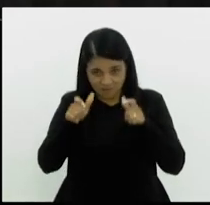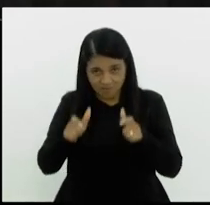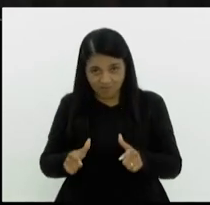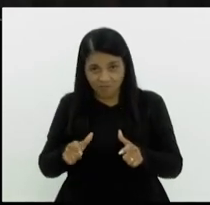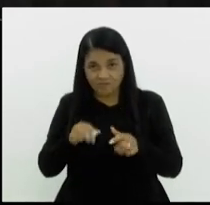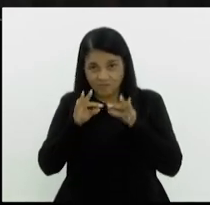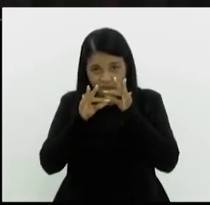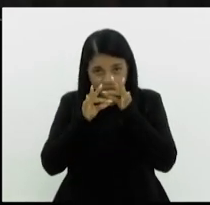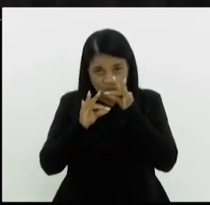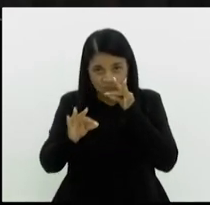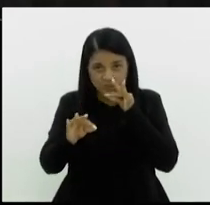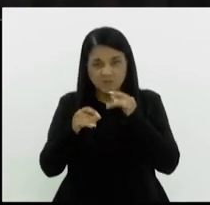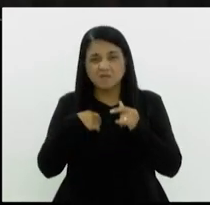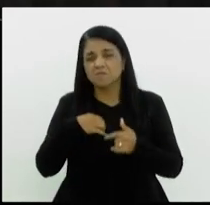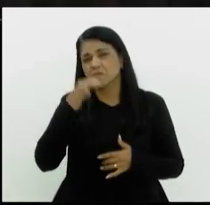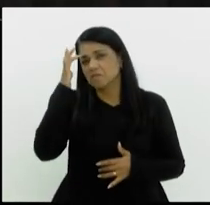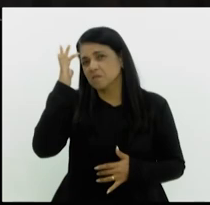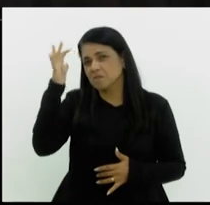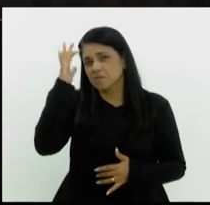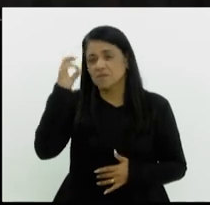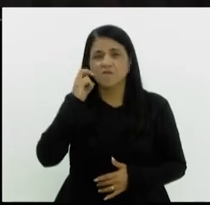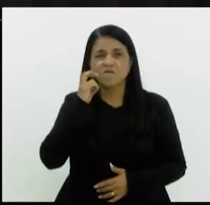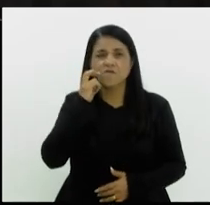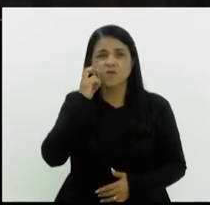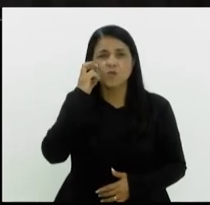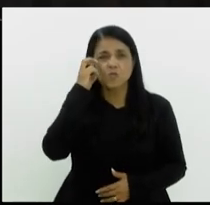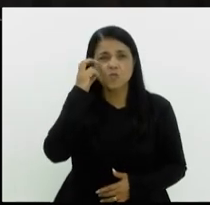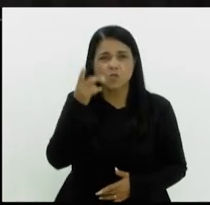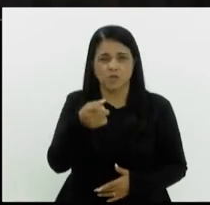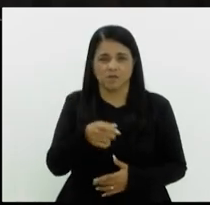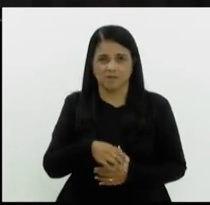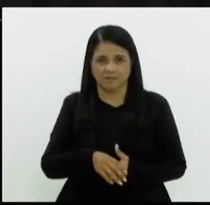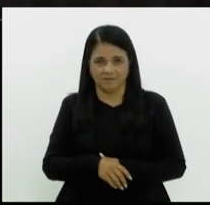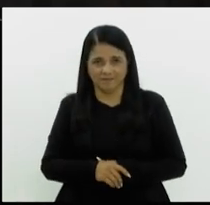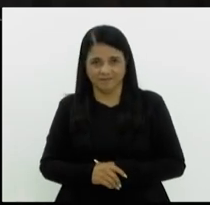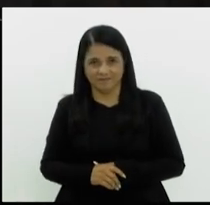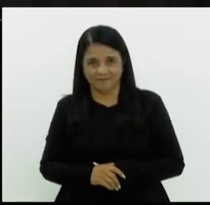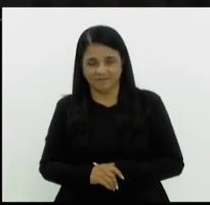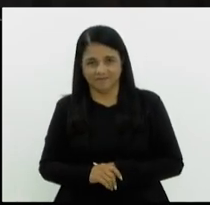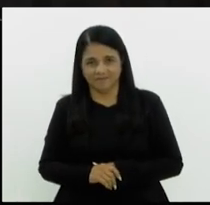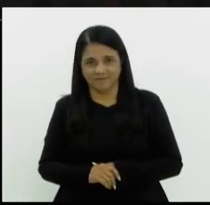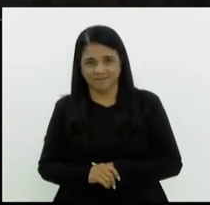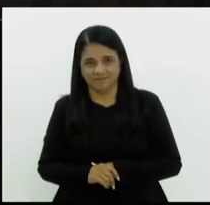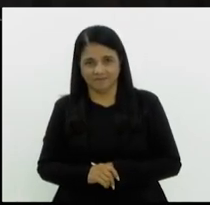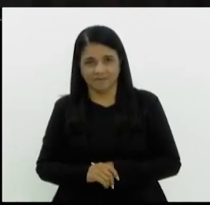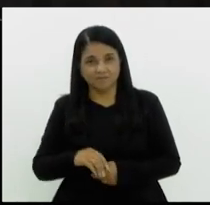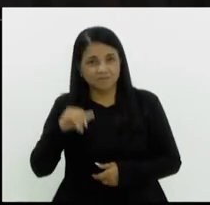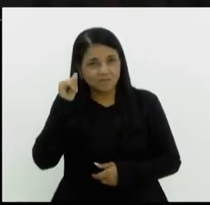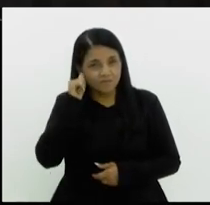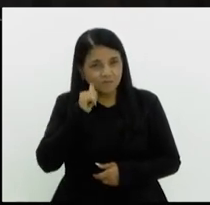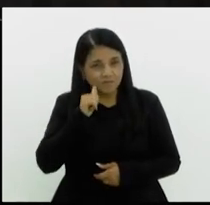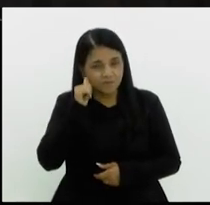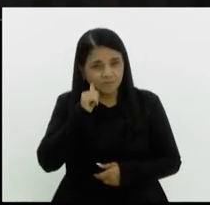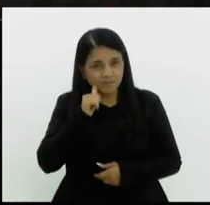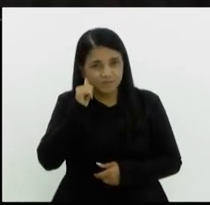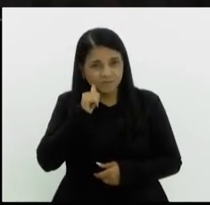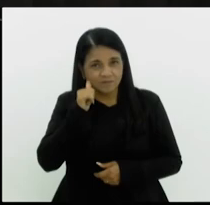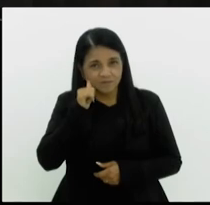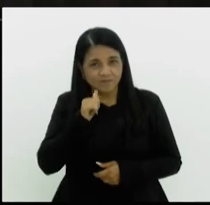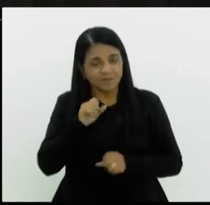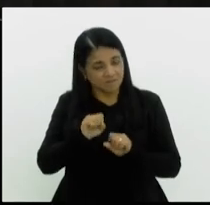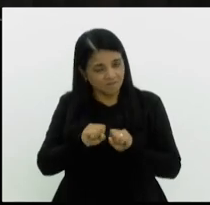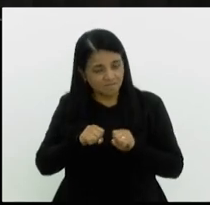a vergonha, eu fico imaginando, a vergonha com que as mulheres que